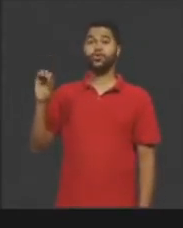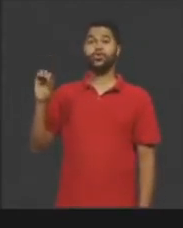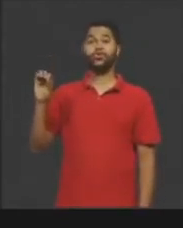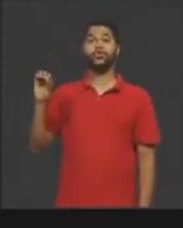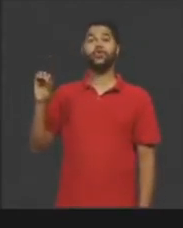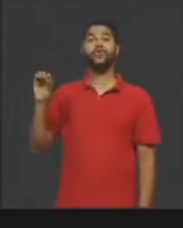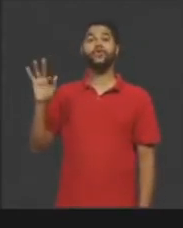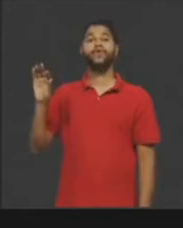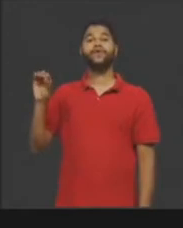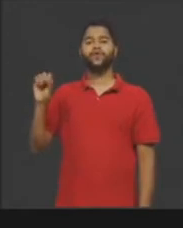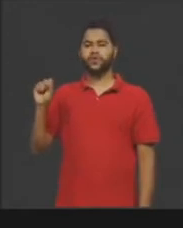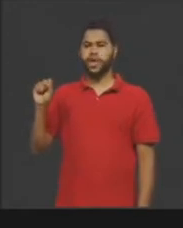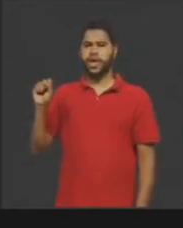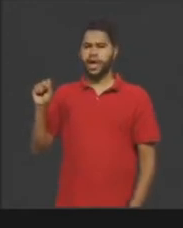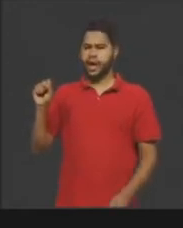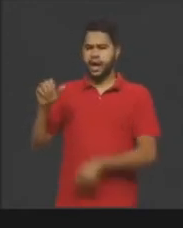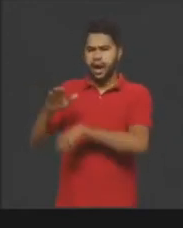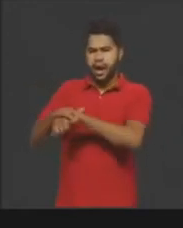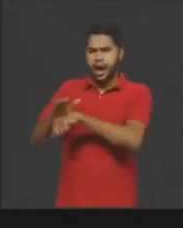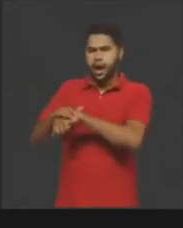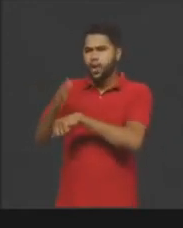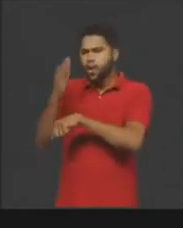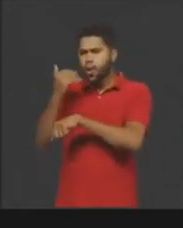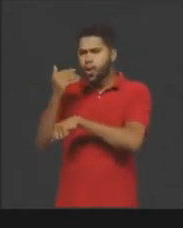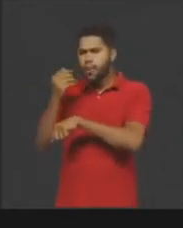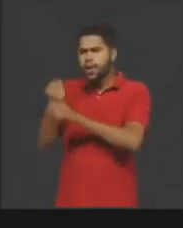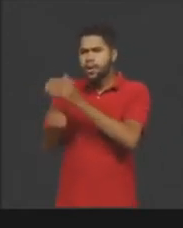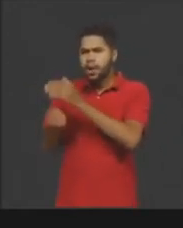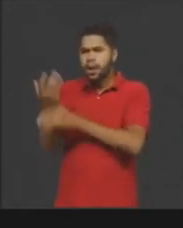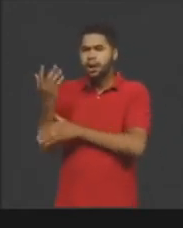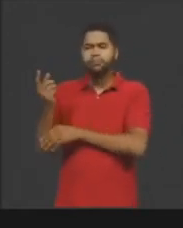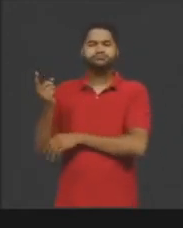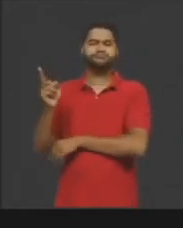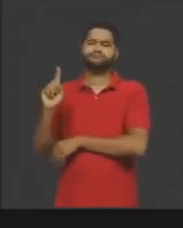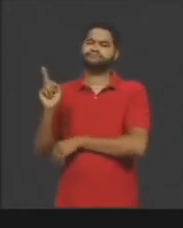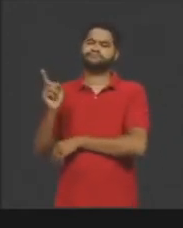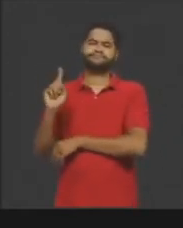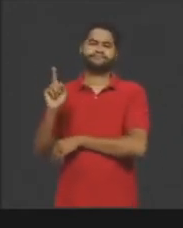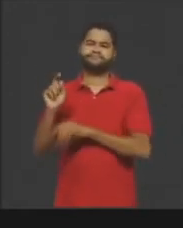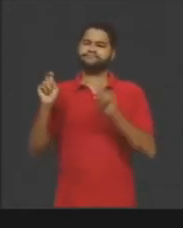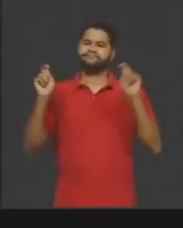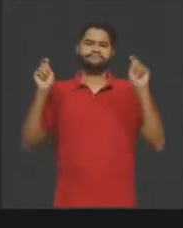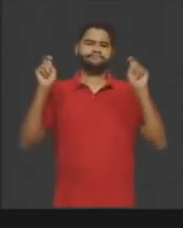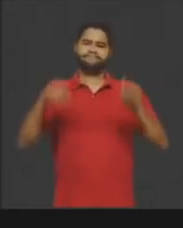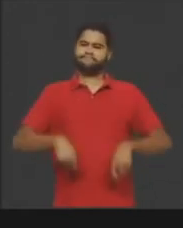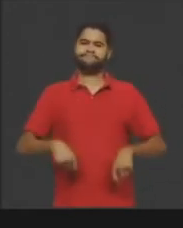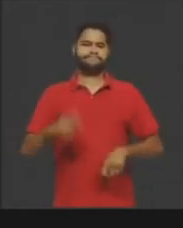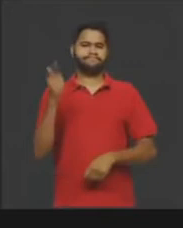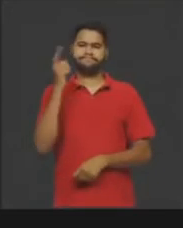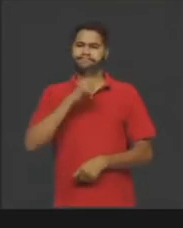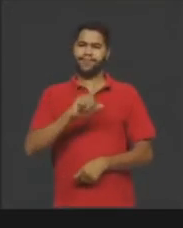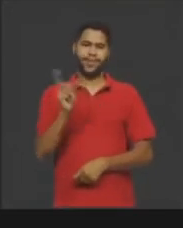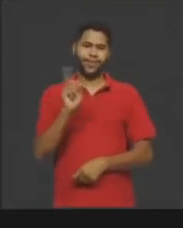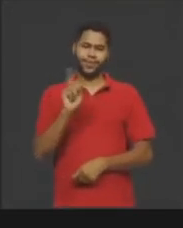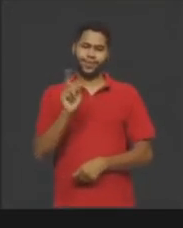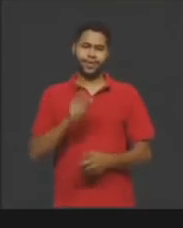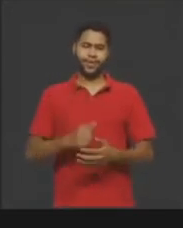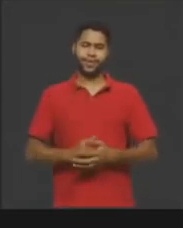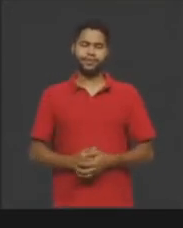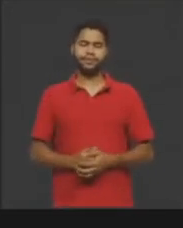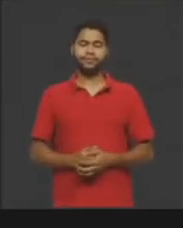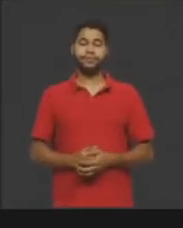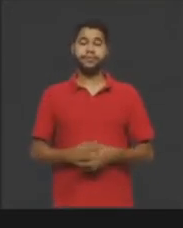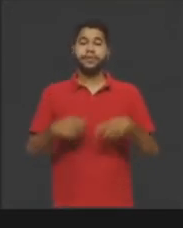seu próprio alimento. Os heterótrofos não são capazes de produzir o próprio alimento.